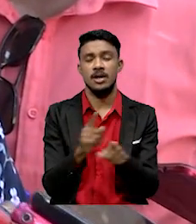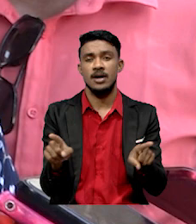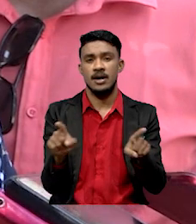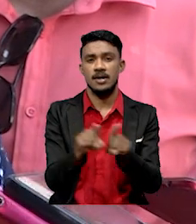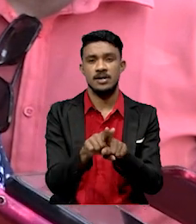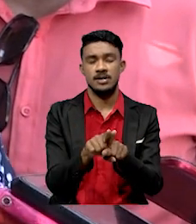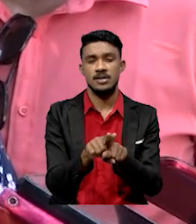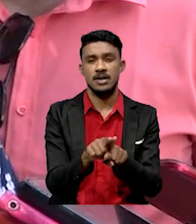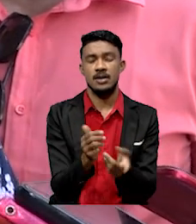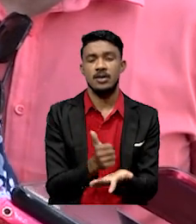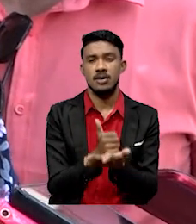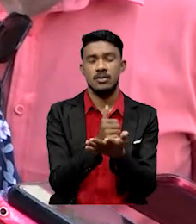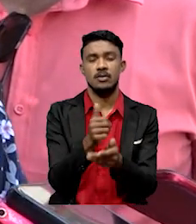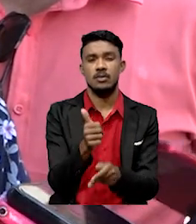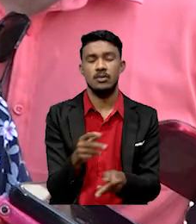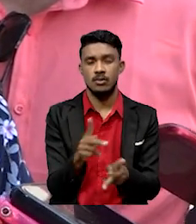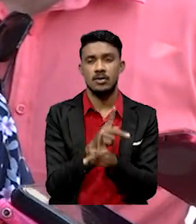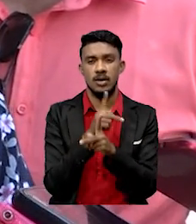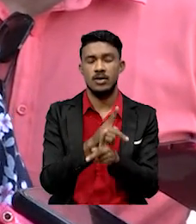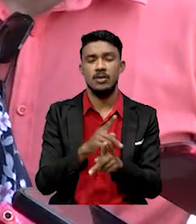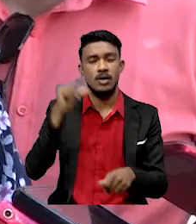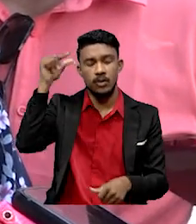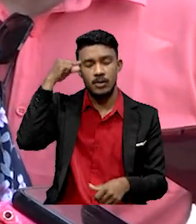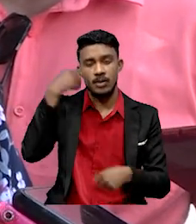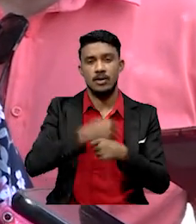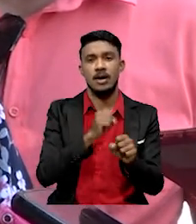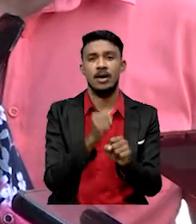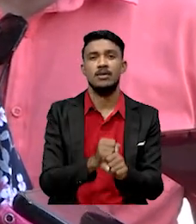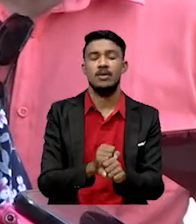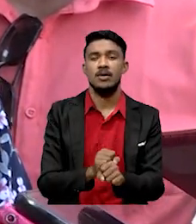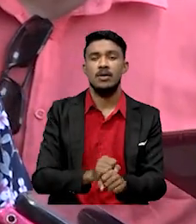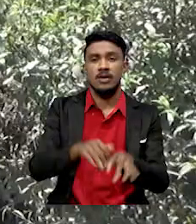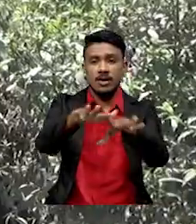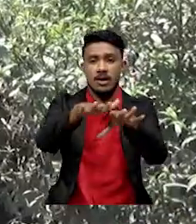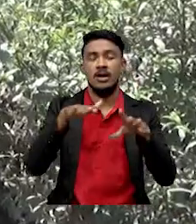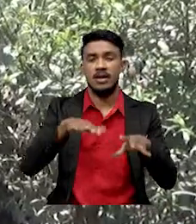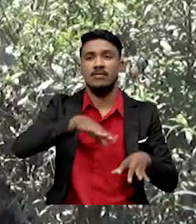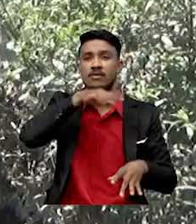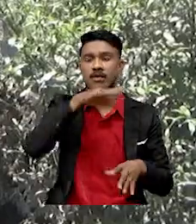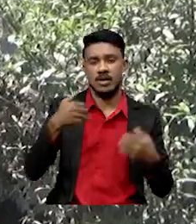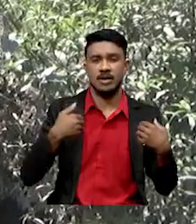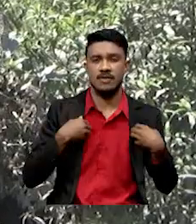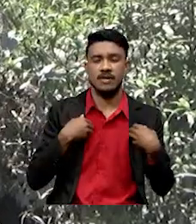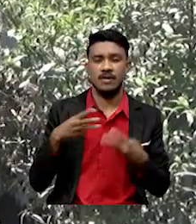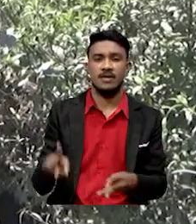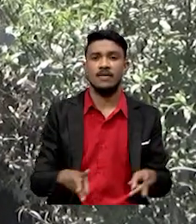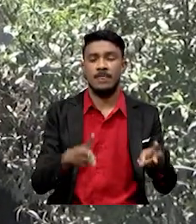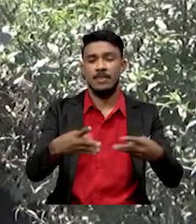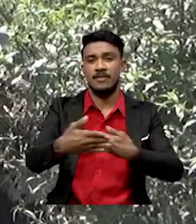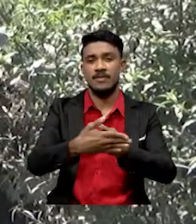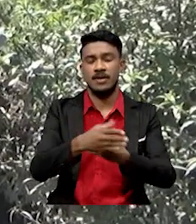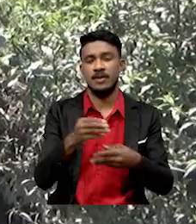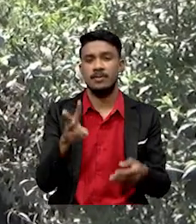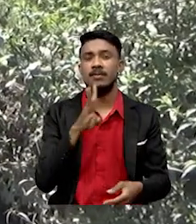ga, infraestruturas na bema governo halo. Se kare kalem foi ruma monu, foi ruma e valeta itinu moine, ita saima ita